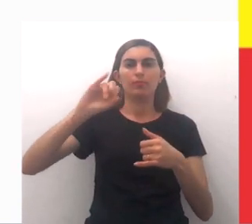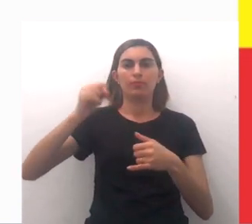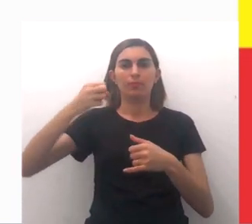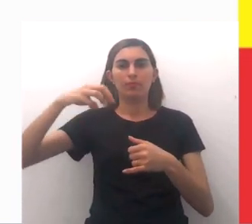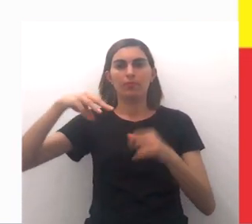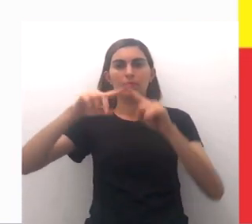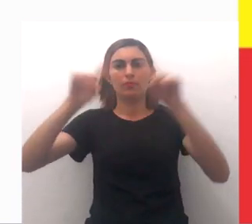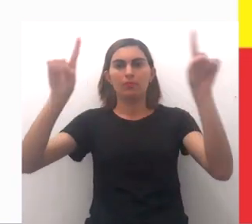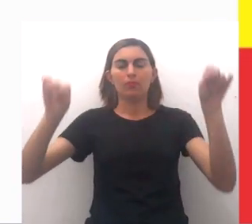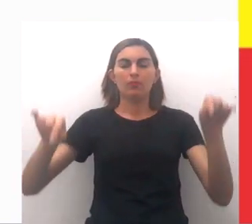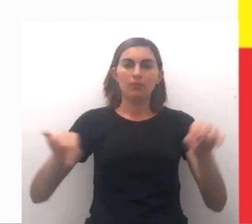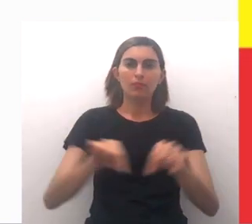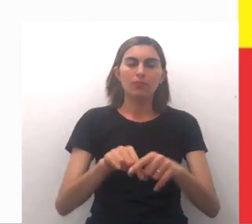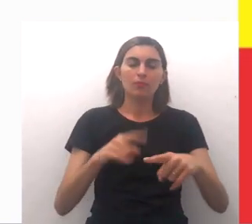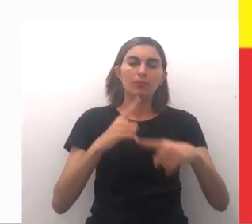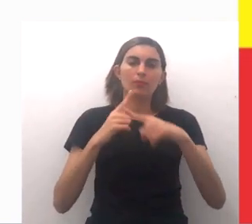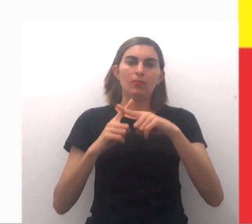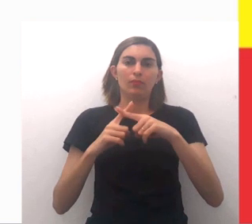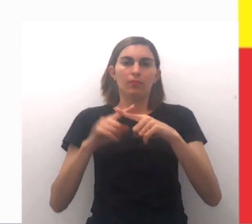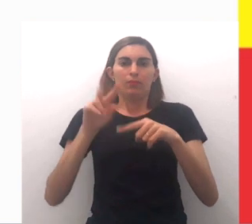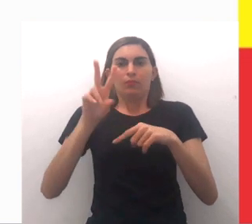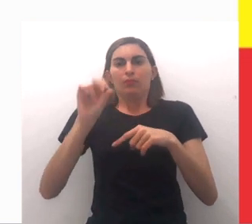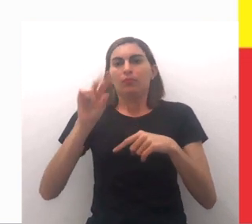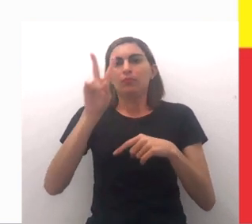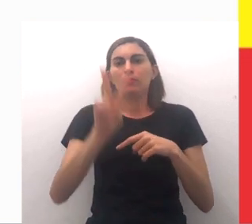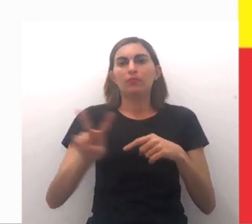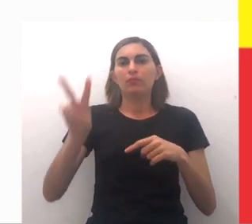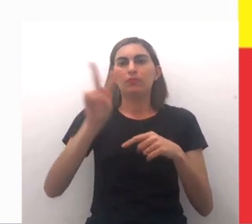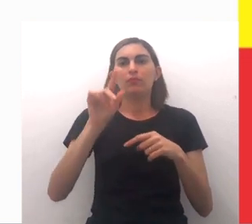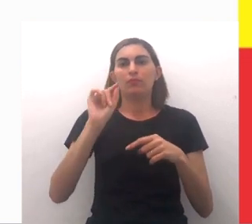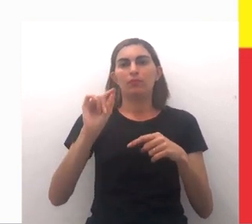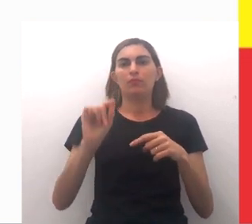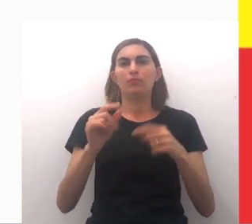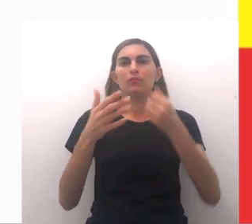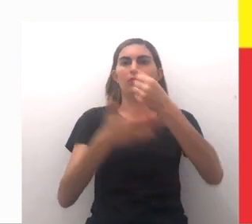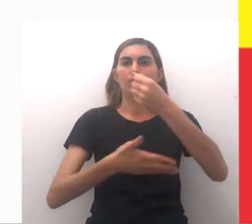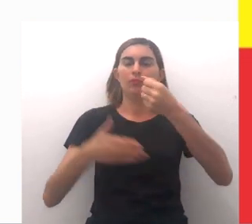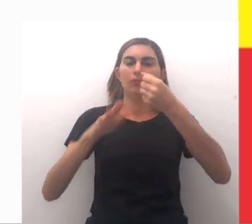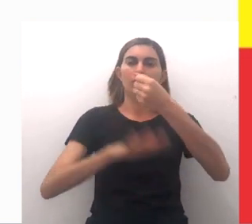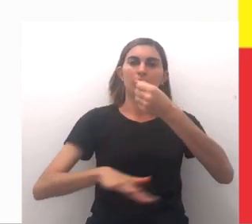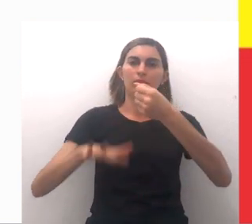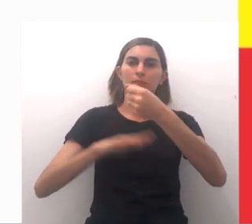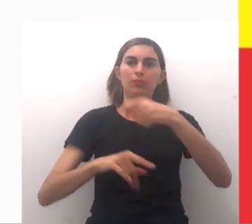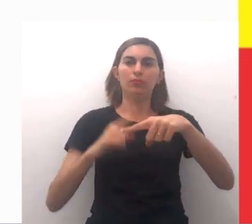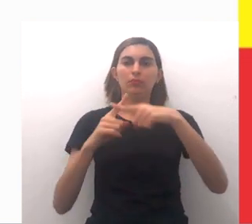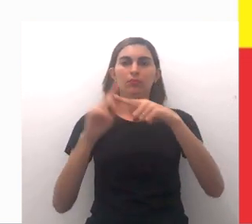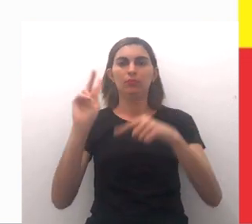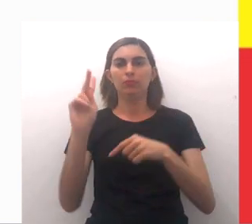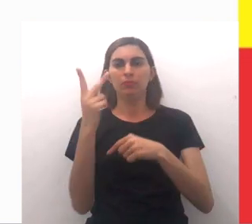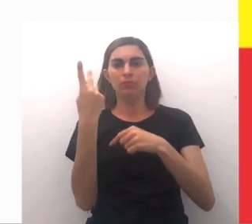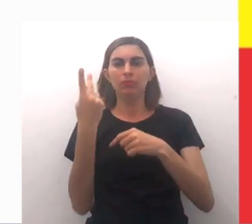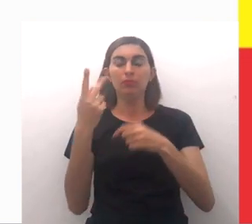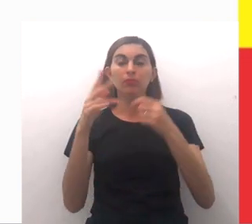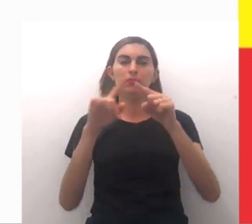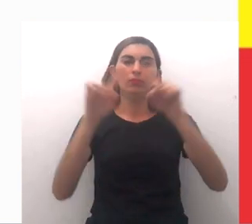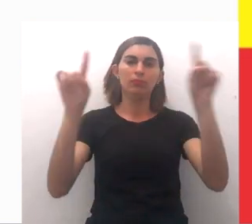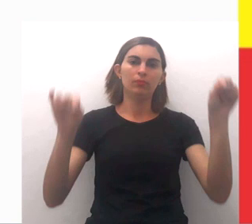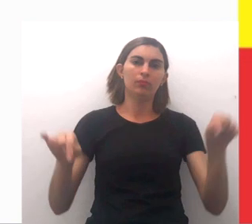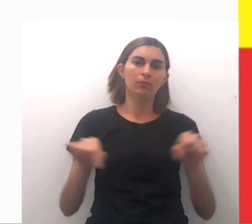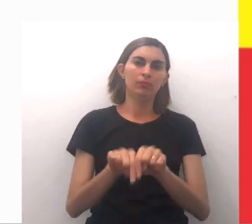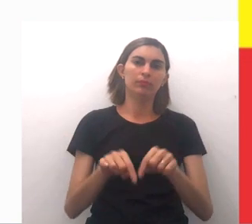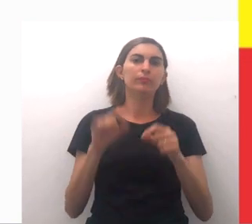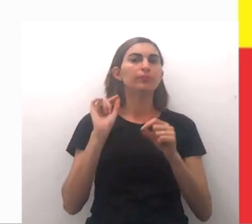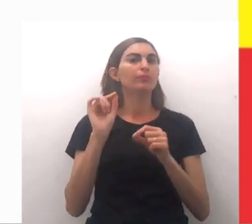retangular. Mas o volume dele é igualzinho, a área da base vezes a altura. Só que a base é um retângulo, então